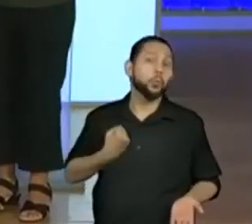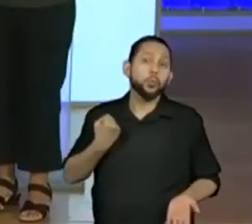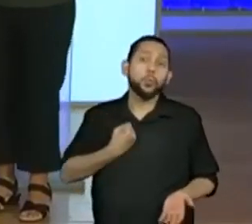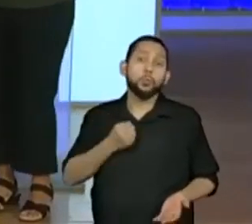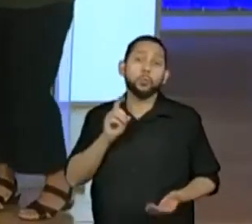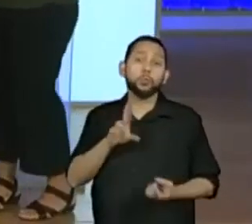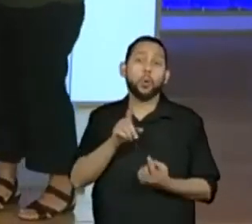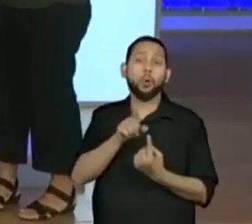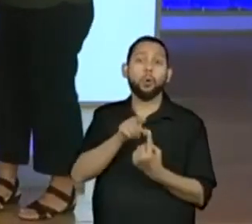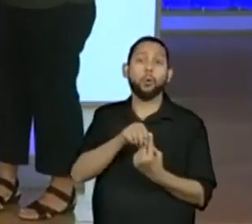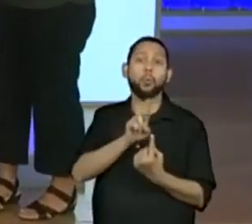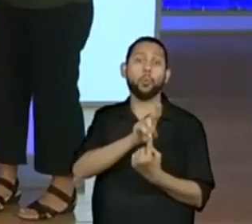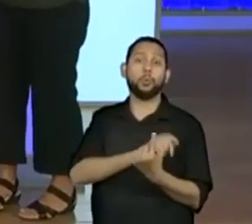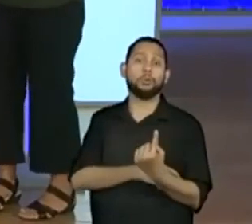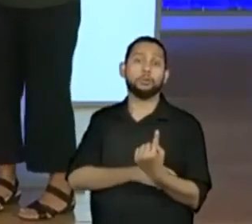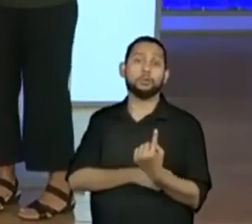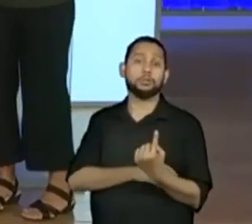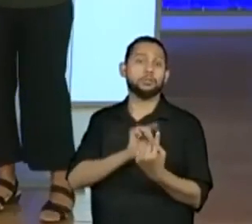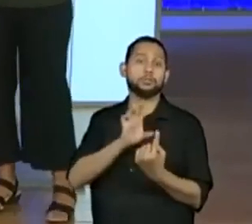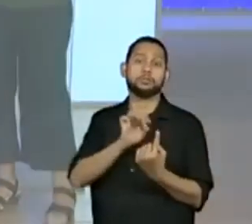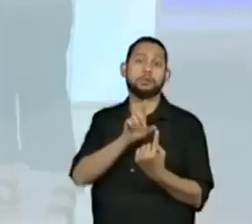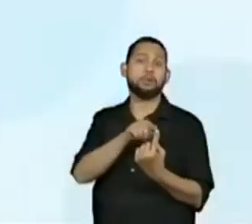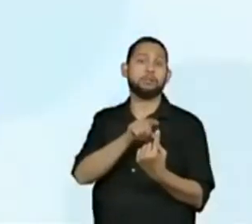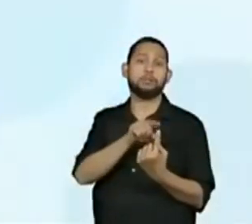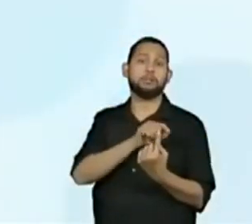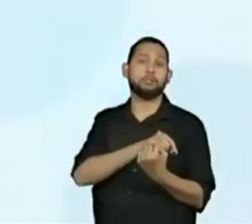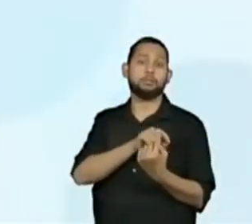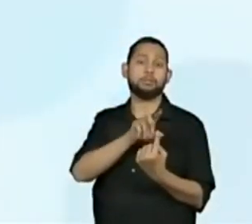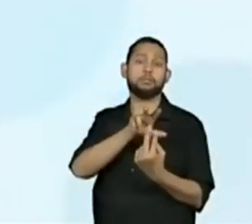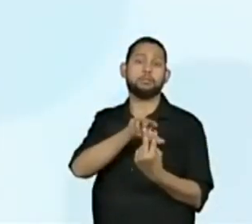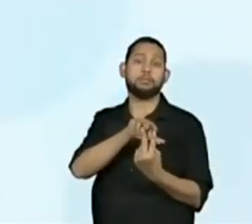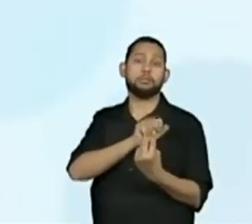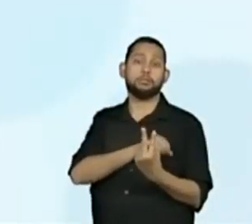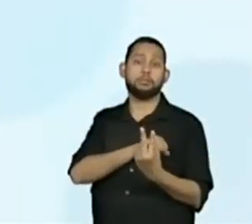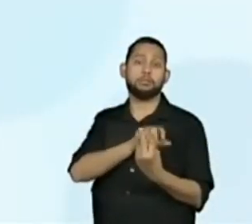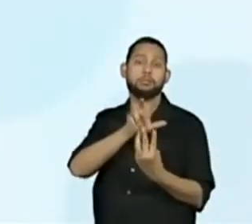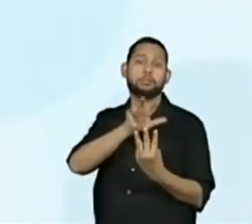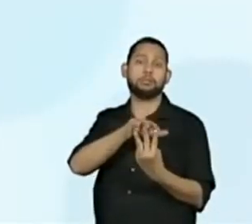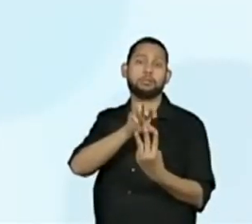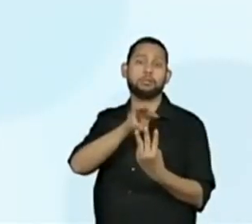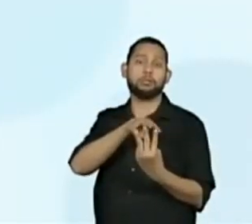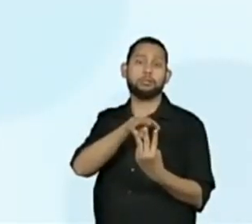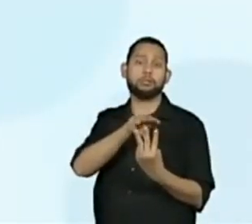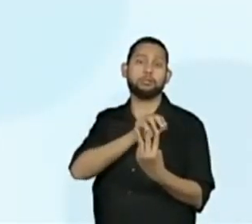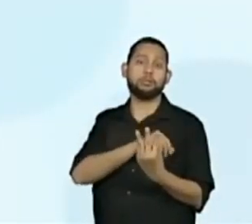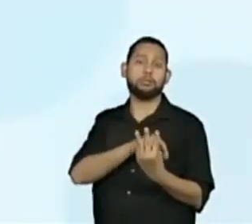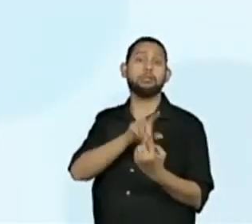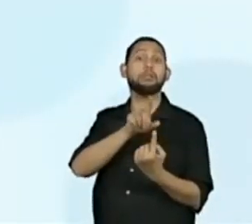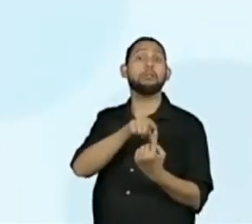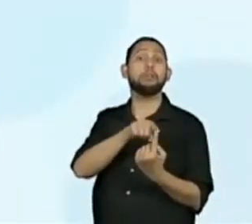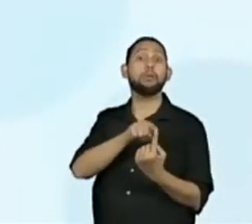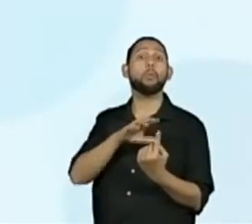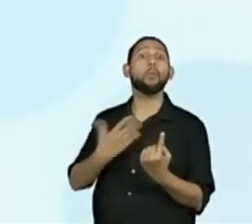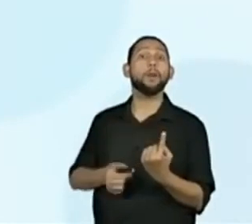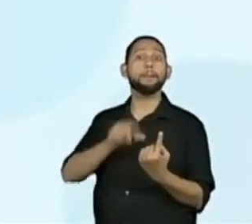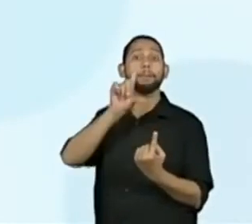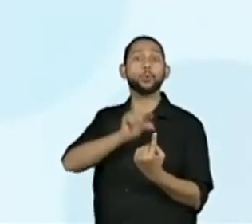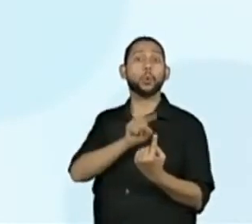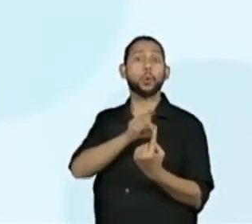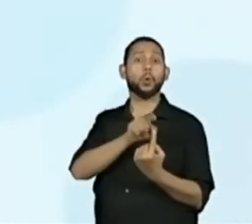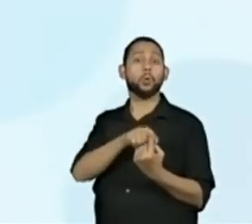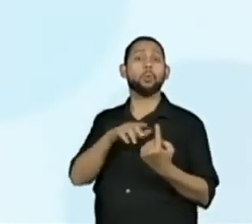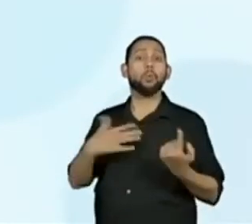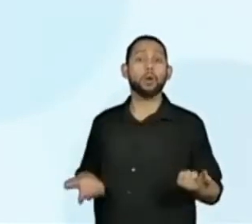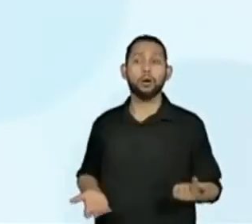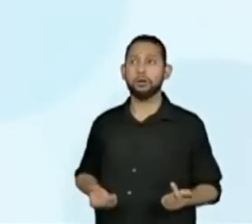apenas unidade. Tem um aí que apareceu com apenas unidade, hein, professora? Ah, então vamos lá. Qual seria? Vocês já estão colocando aí para nós,